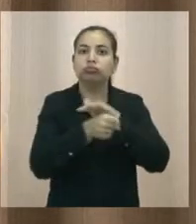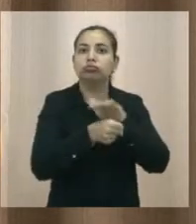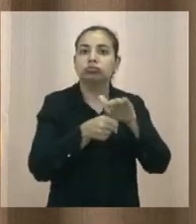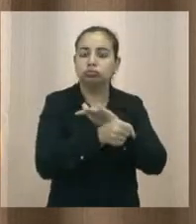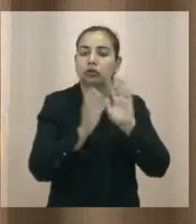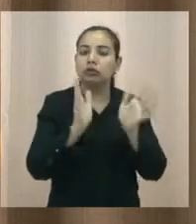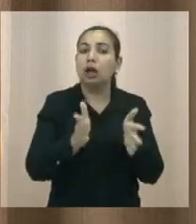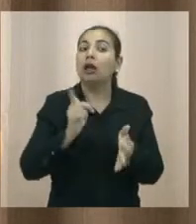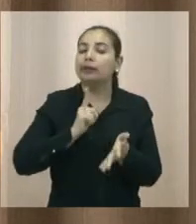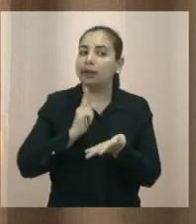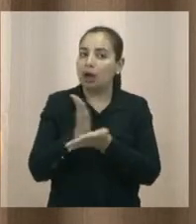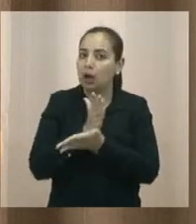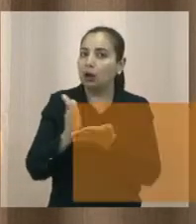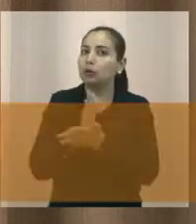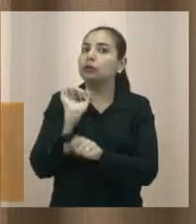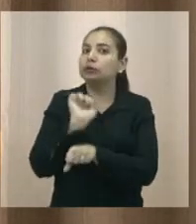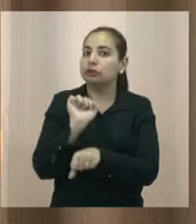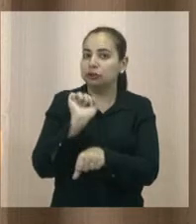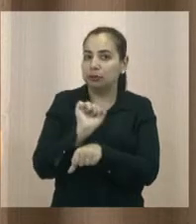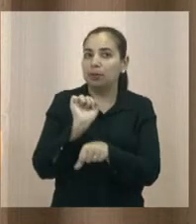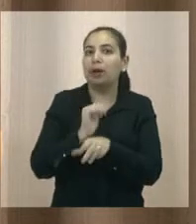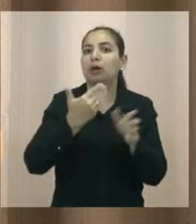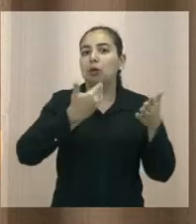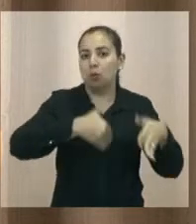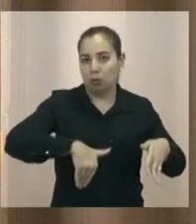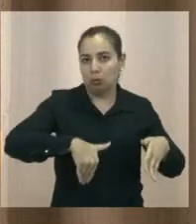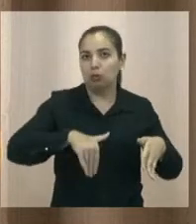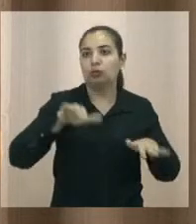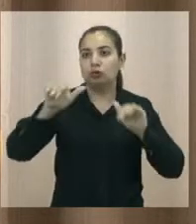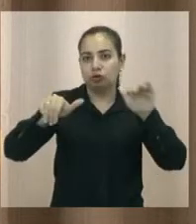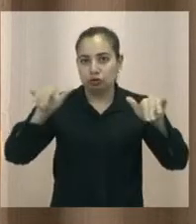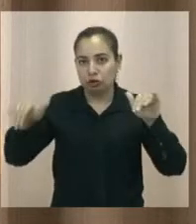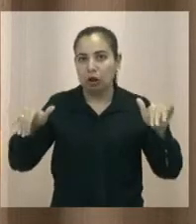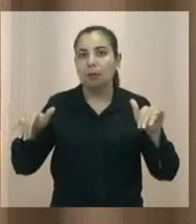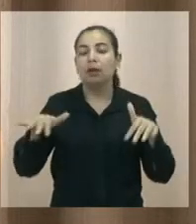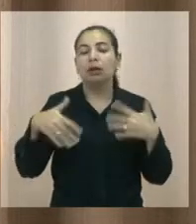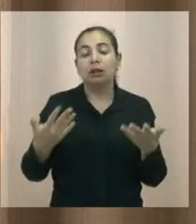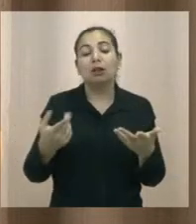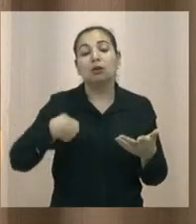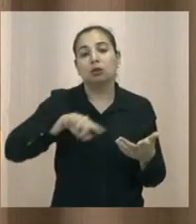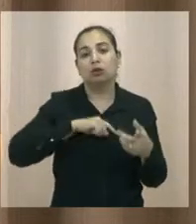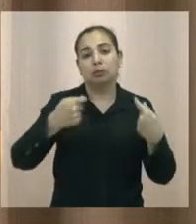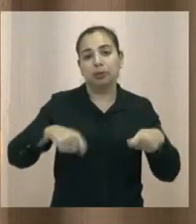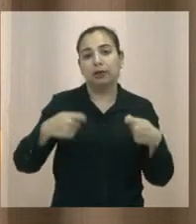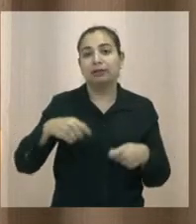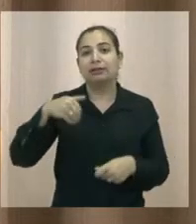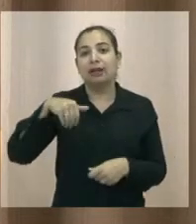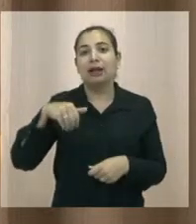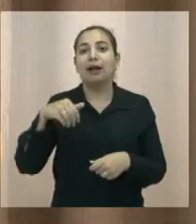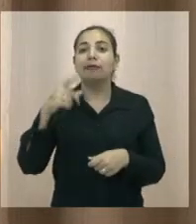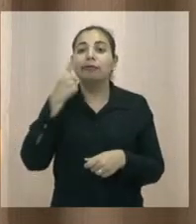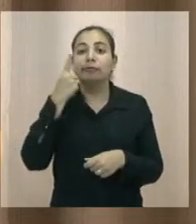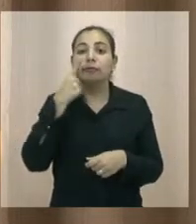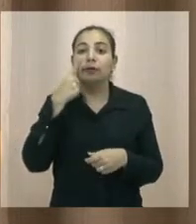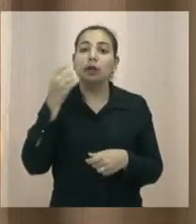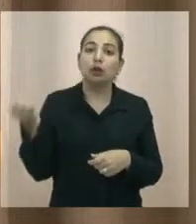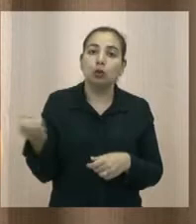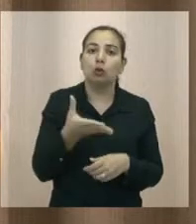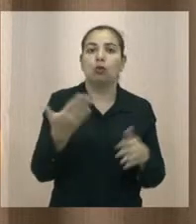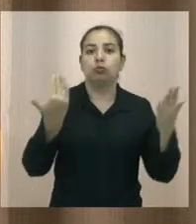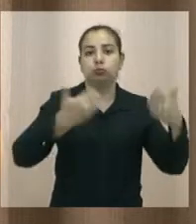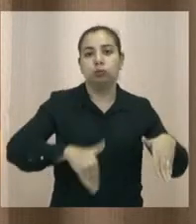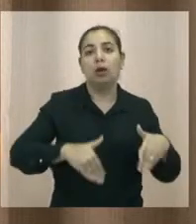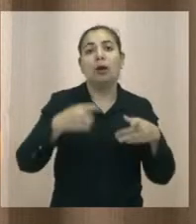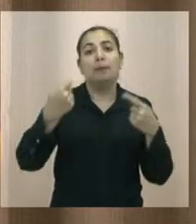concurso, poucos ainda, e a gente precisa ter um novo concurso para a gente ampliar a defensoria